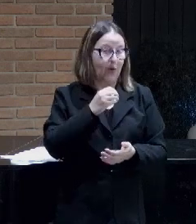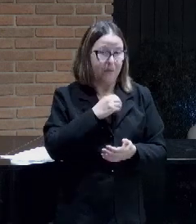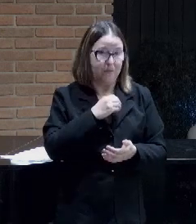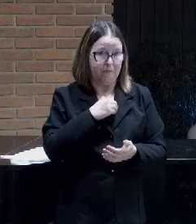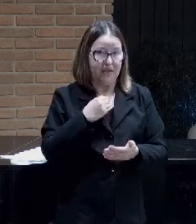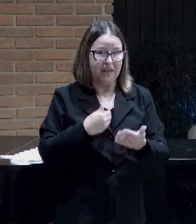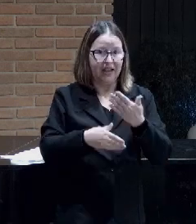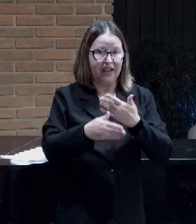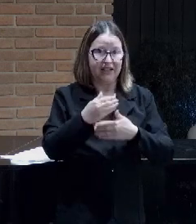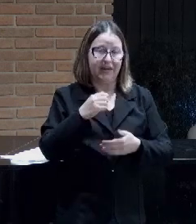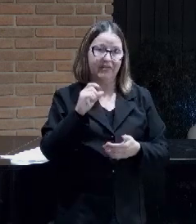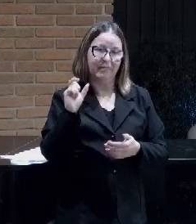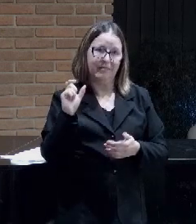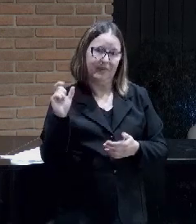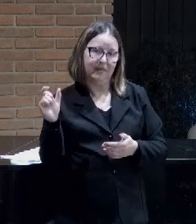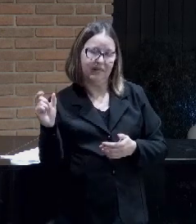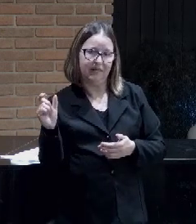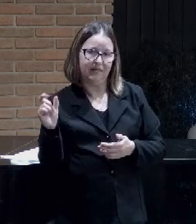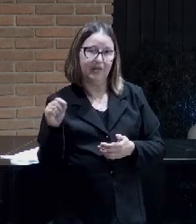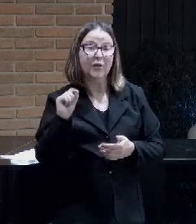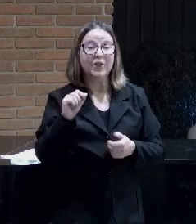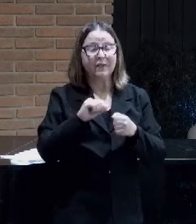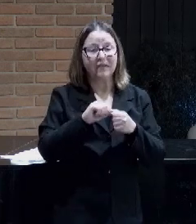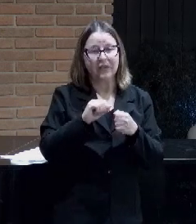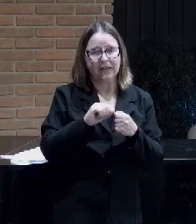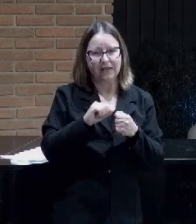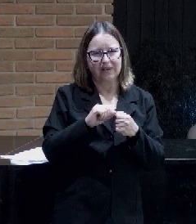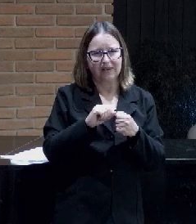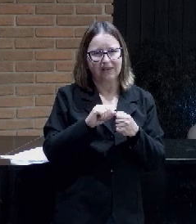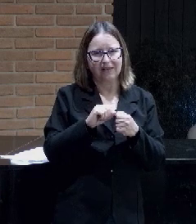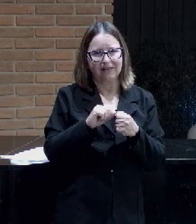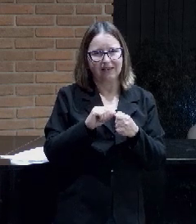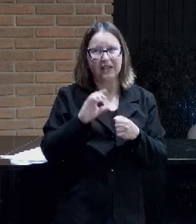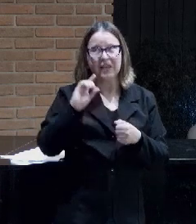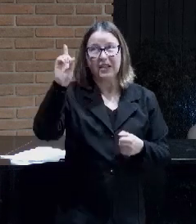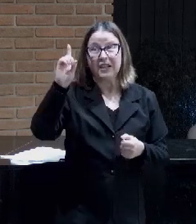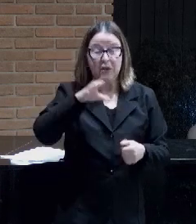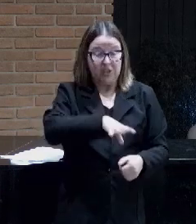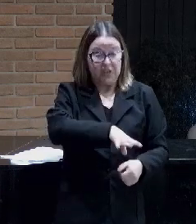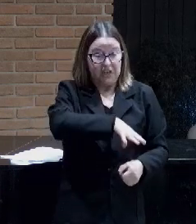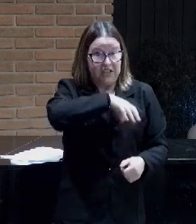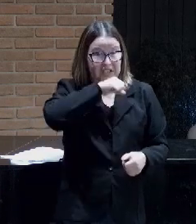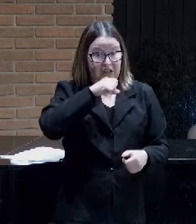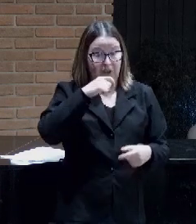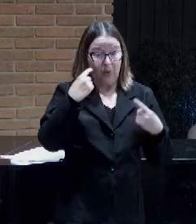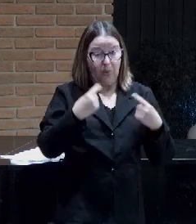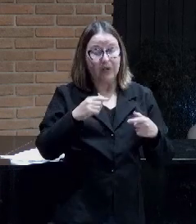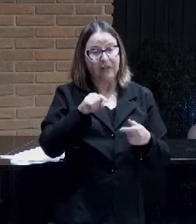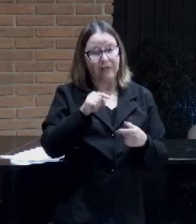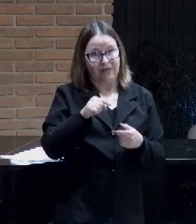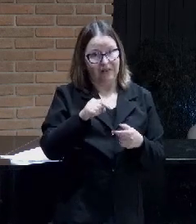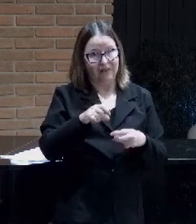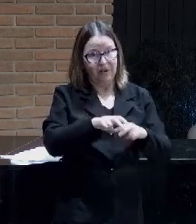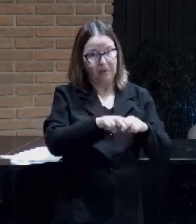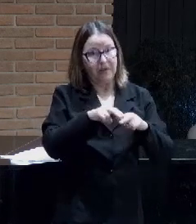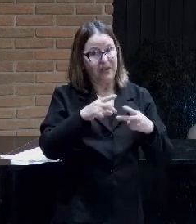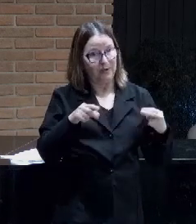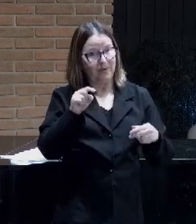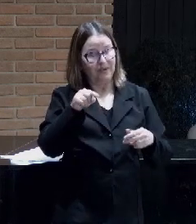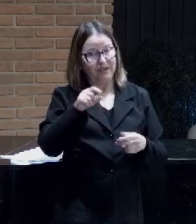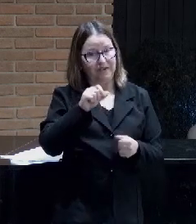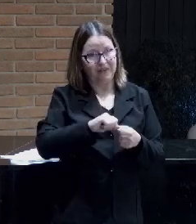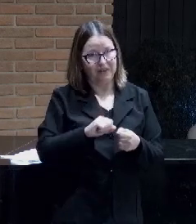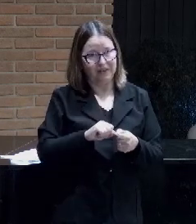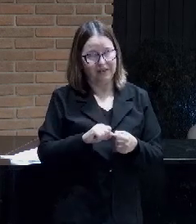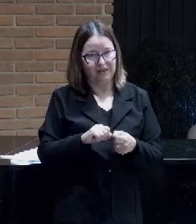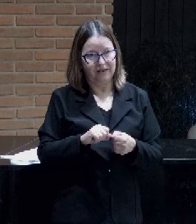que foi descuido. Por que fazer com que Deus fique irado por causa do que você diz, deixar que Ele destrua o que você fez? Porque